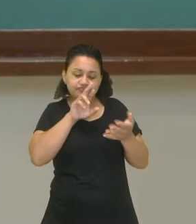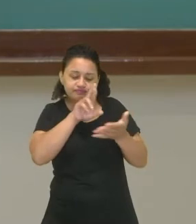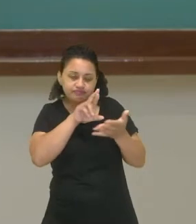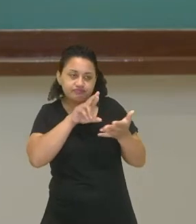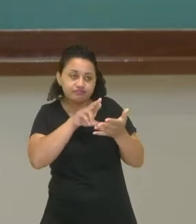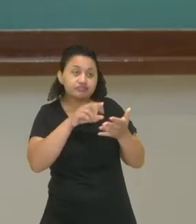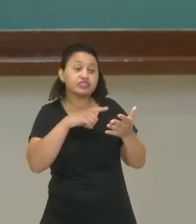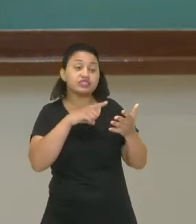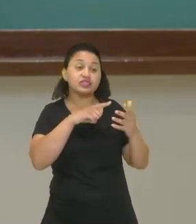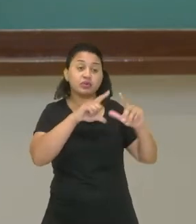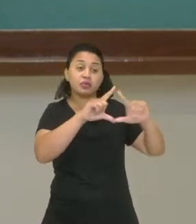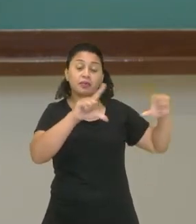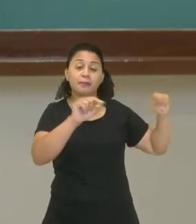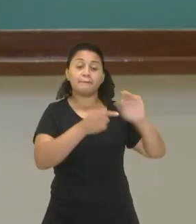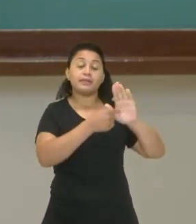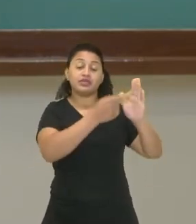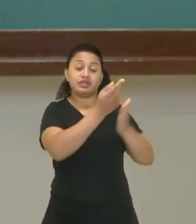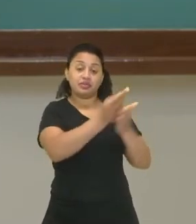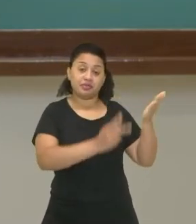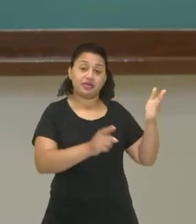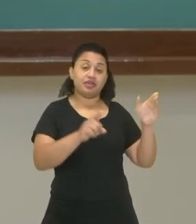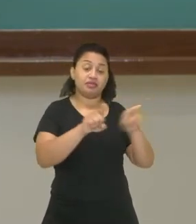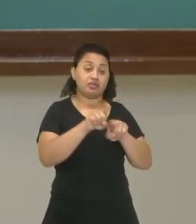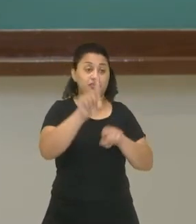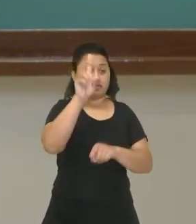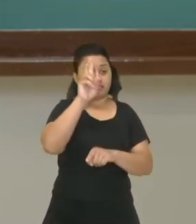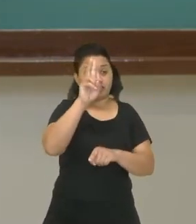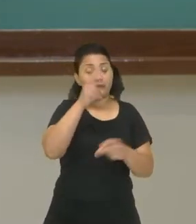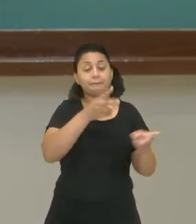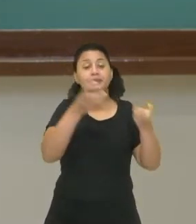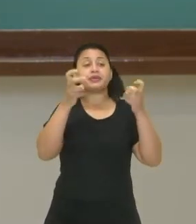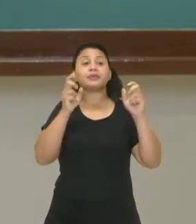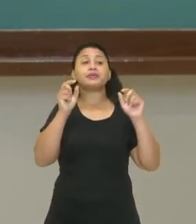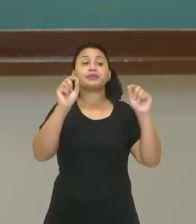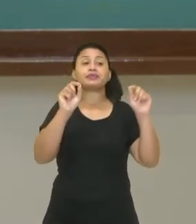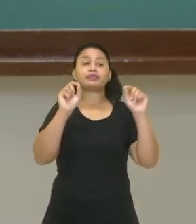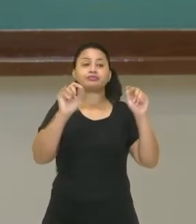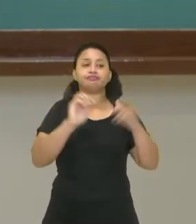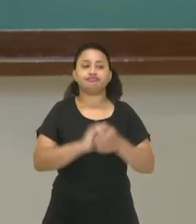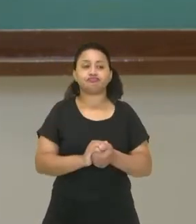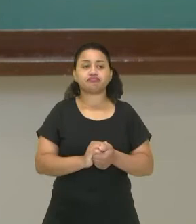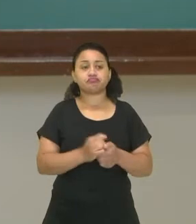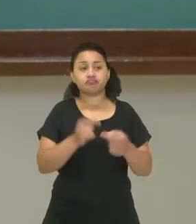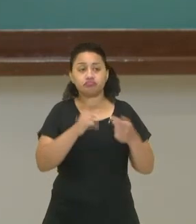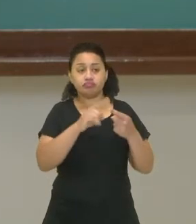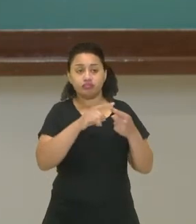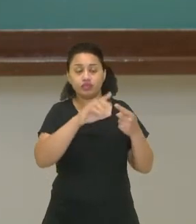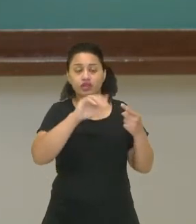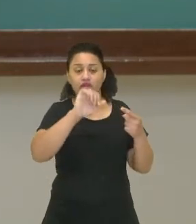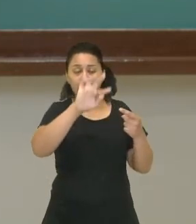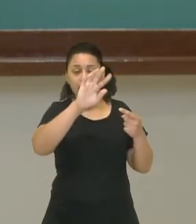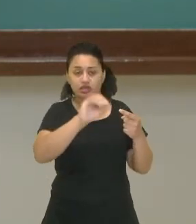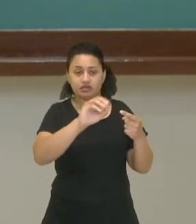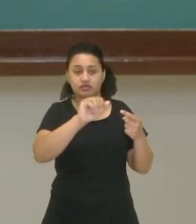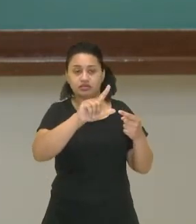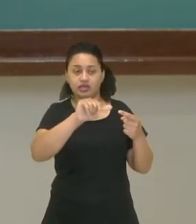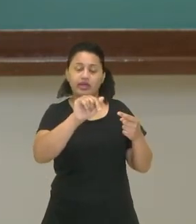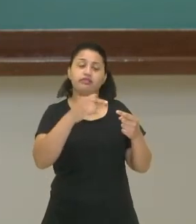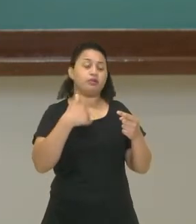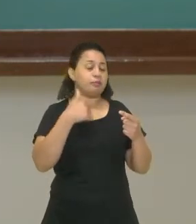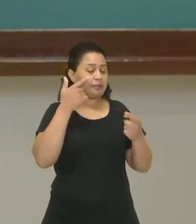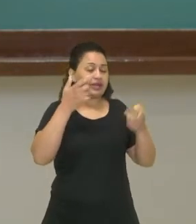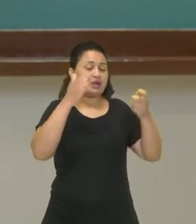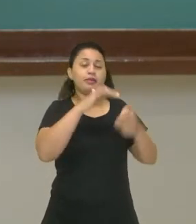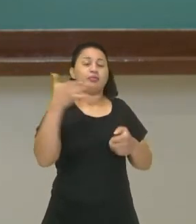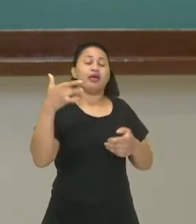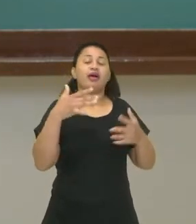poema Mocidade e Morte, para você lembrar, o que a gente observa? Que no primeiro, o eu lírico vê a morte como um alívio diante dos